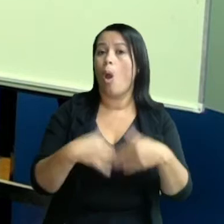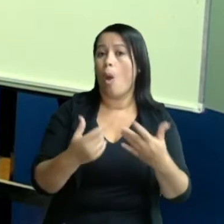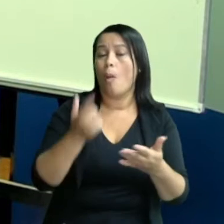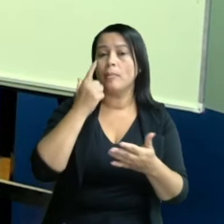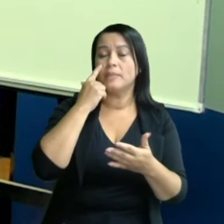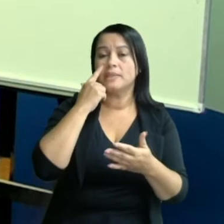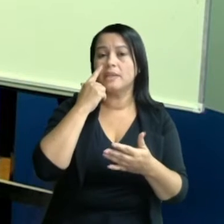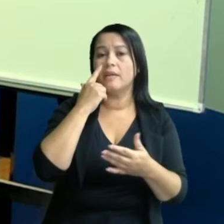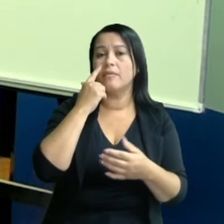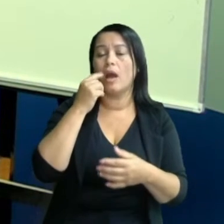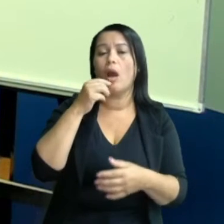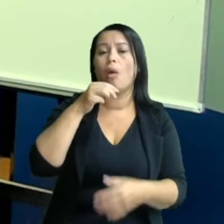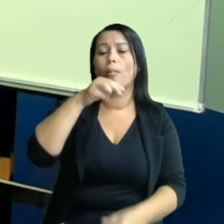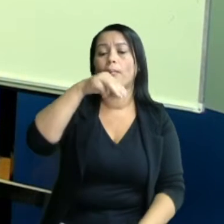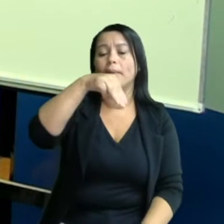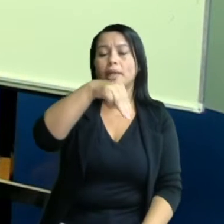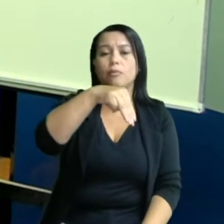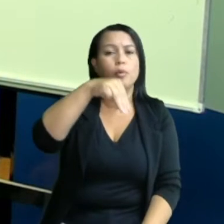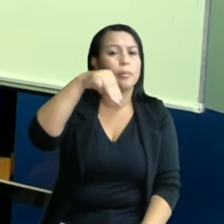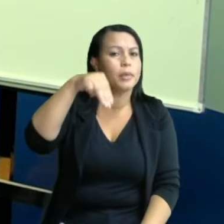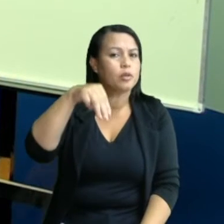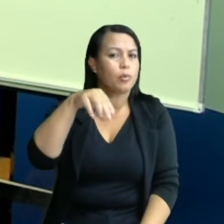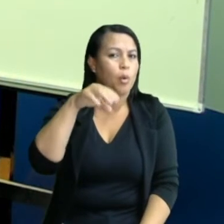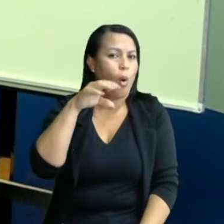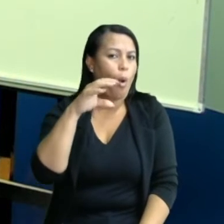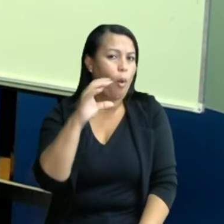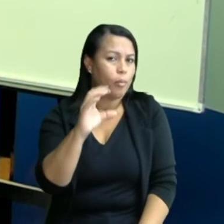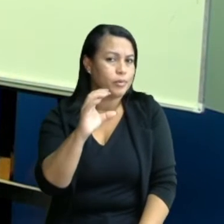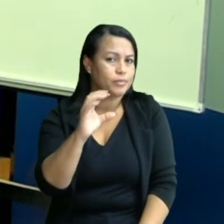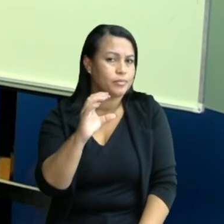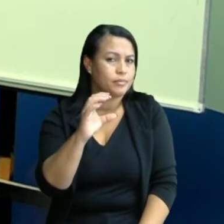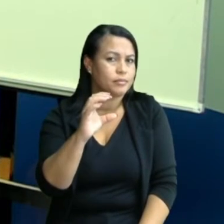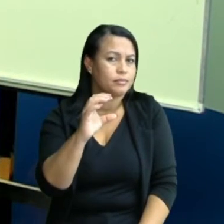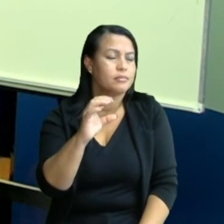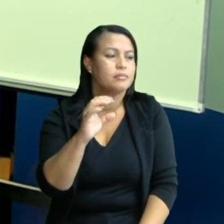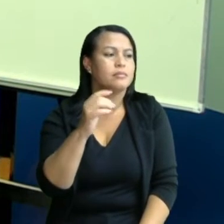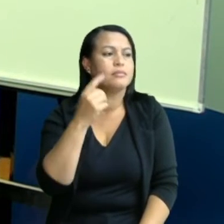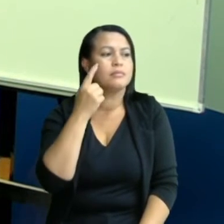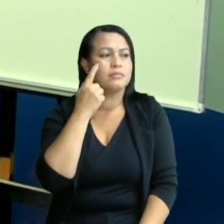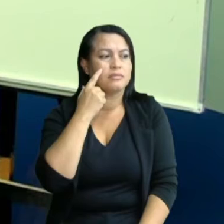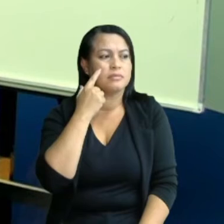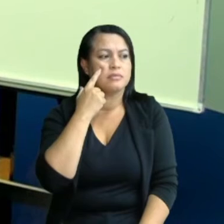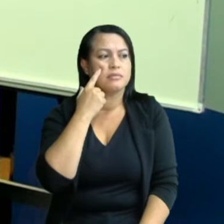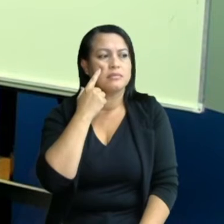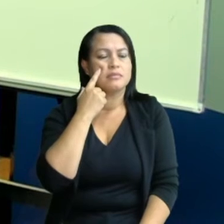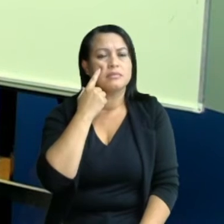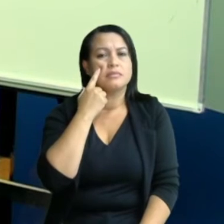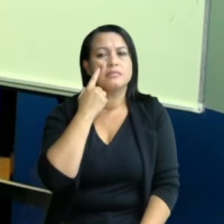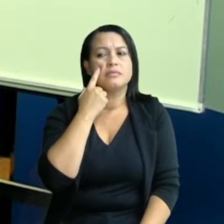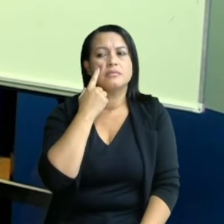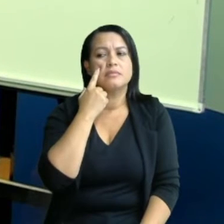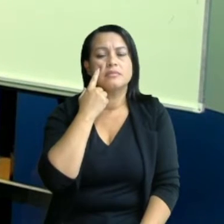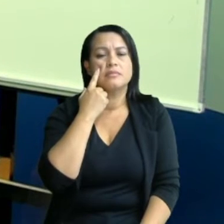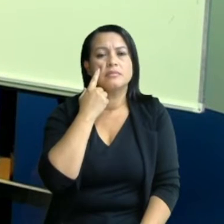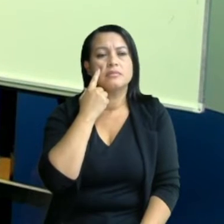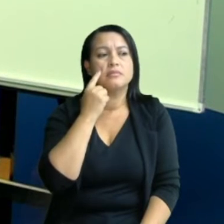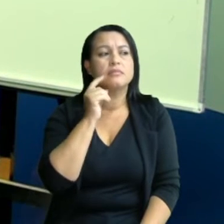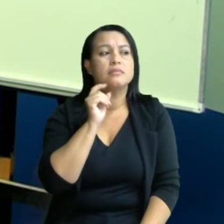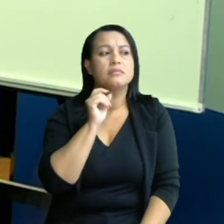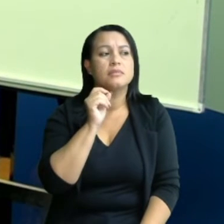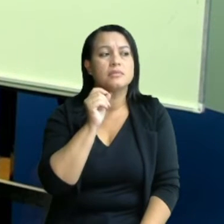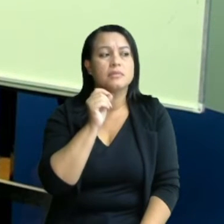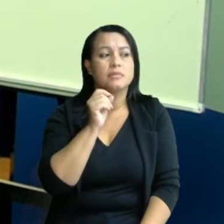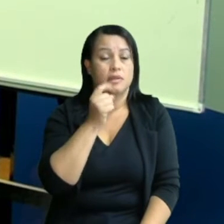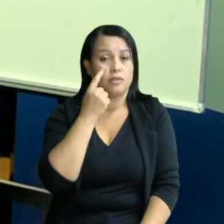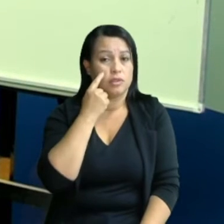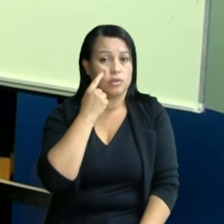Então, o mínimo múltiplo comum é nada mais é do que,